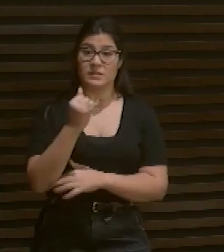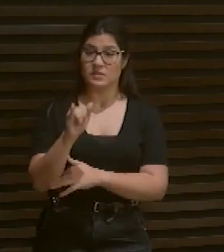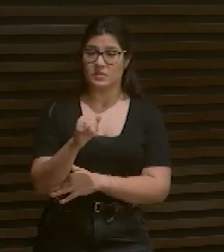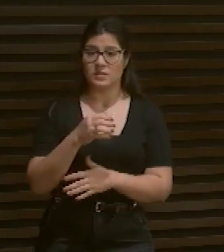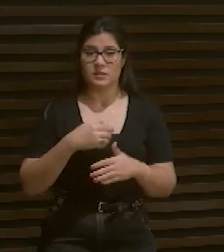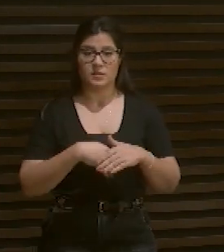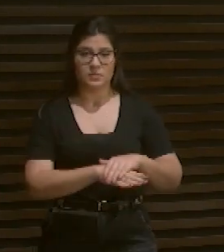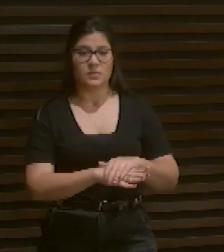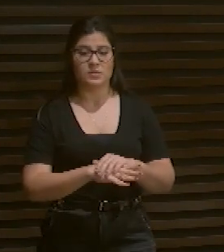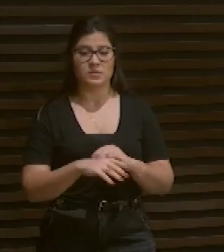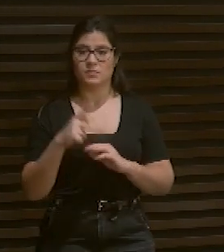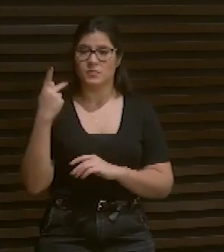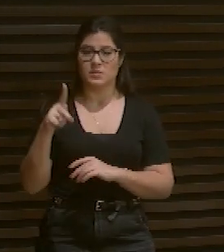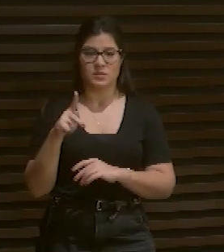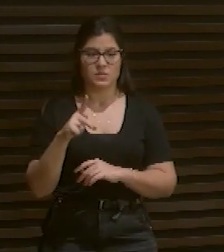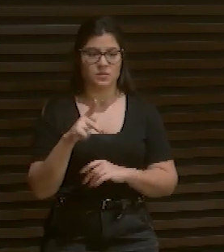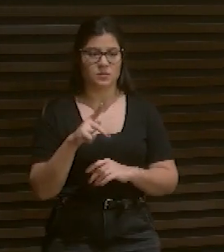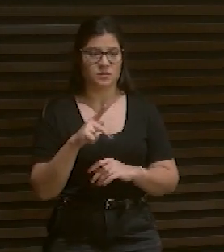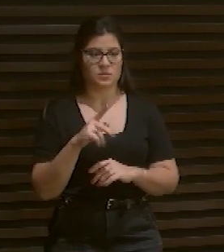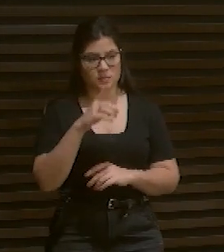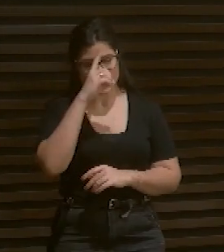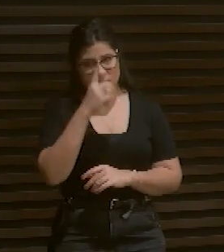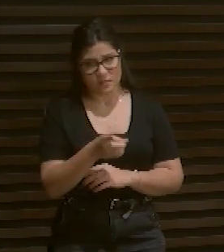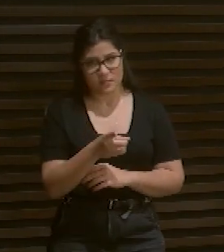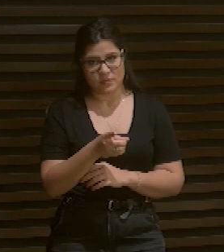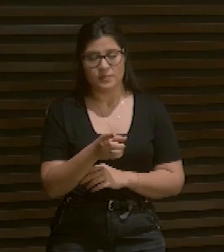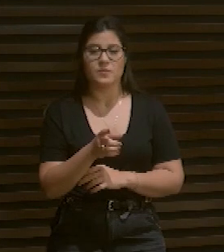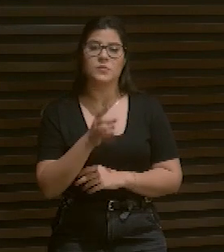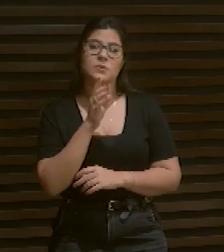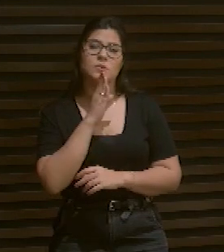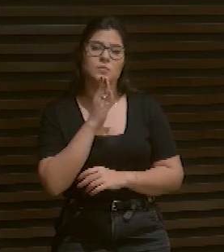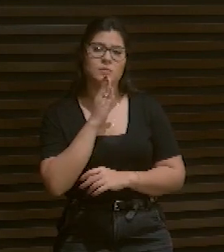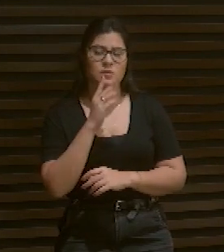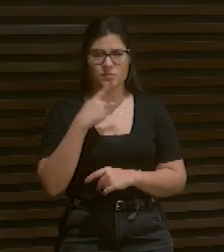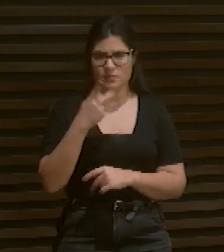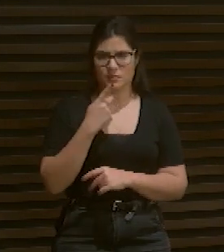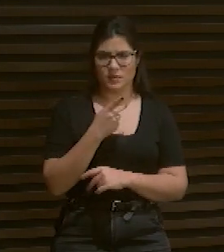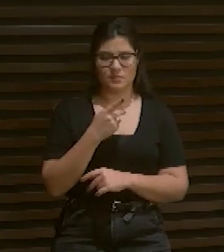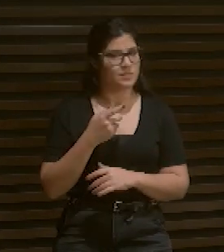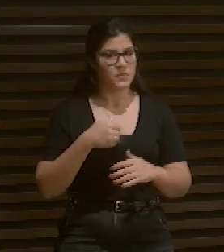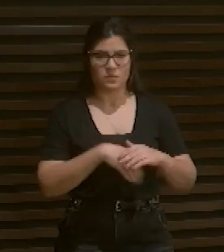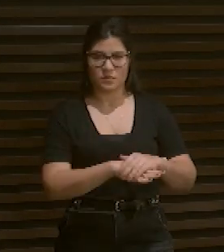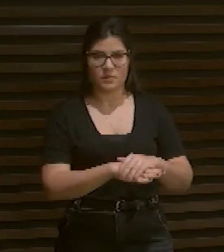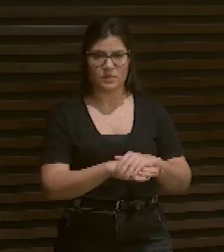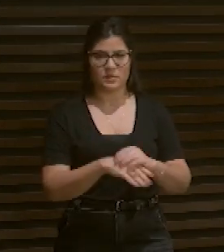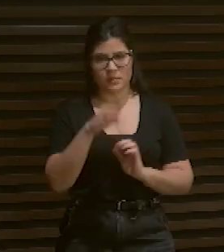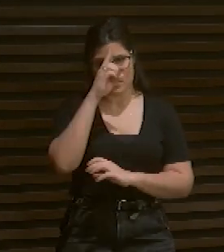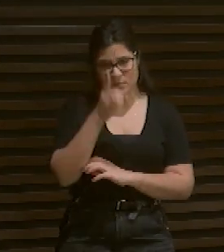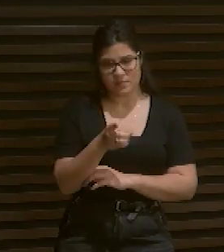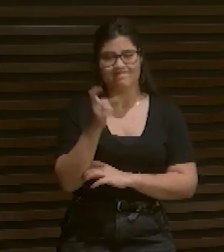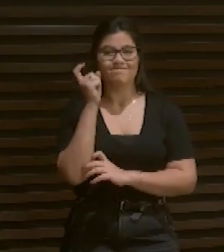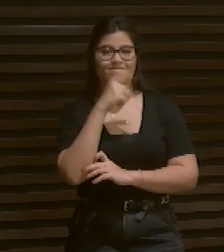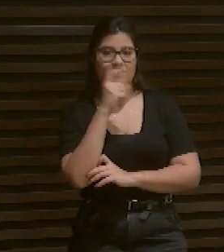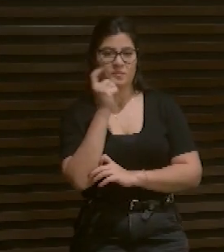guardamos os seus mandamentos. Aquele que diz eu o conheço e não guarda os seus mandamentos, é mentiroso e